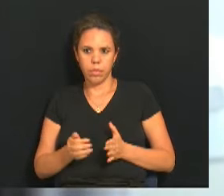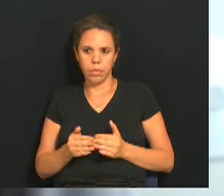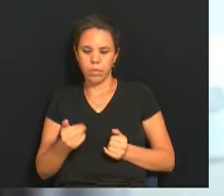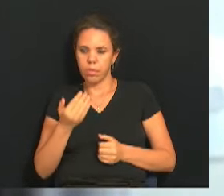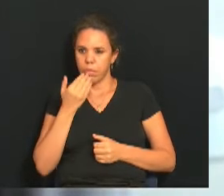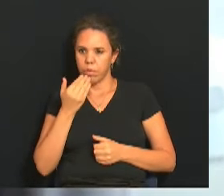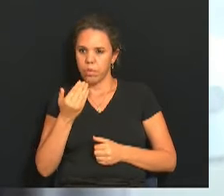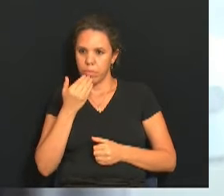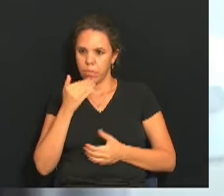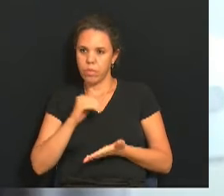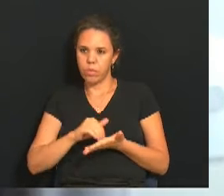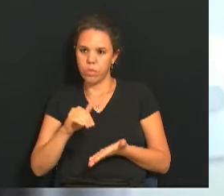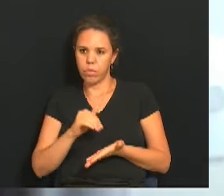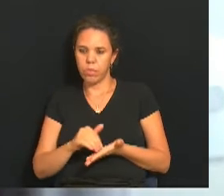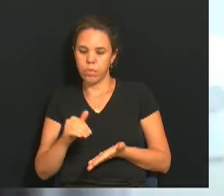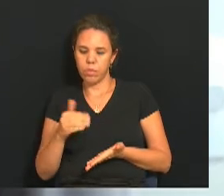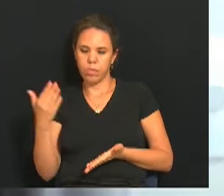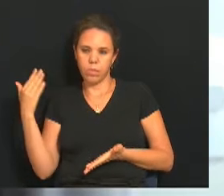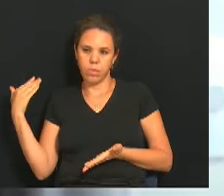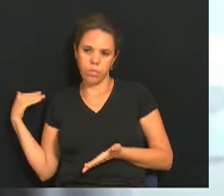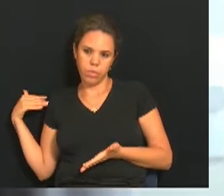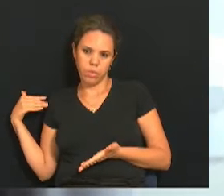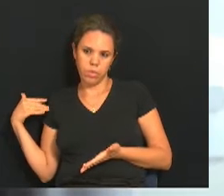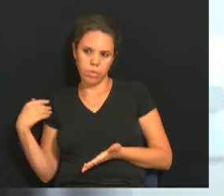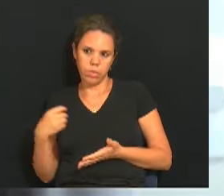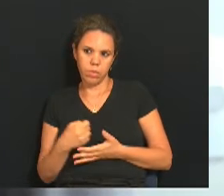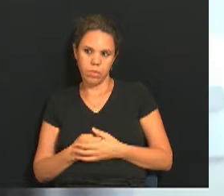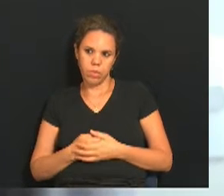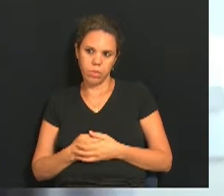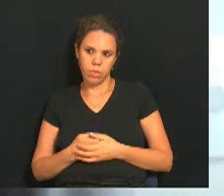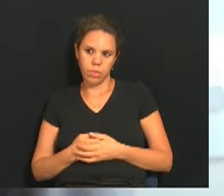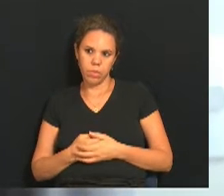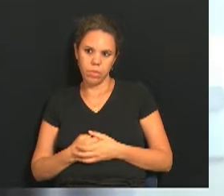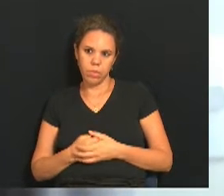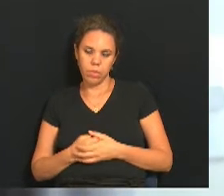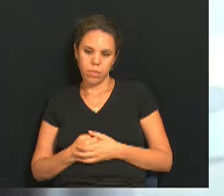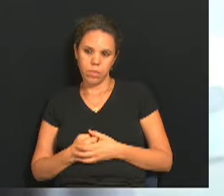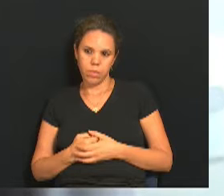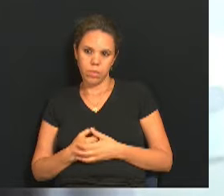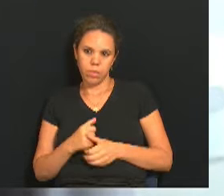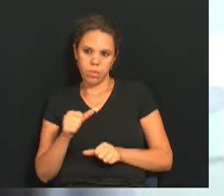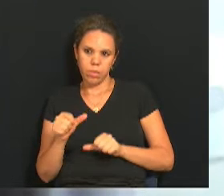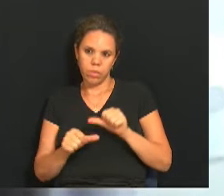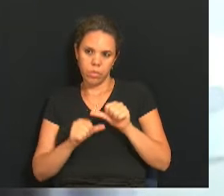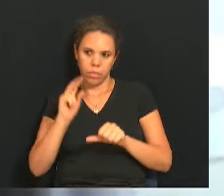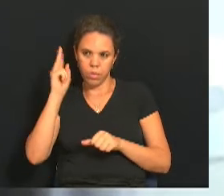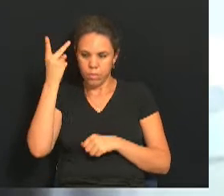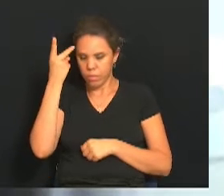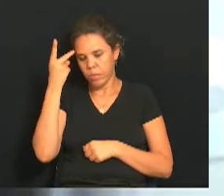para a secretária à época que declinasse da